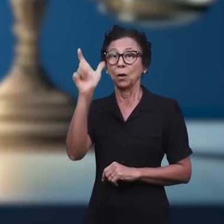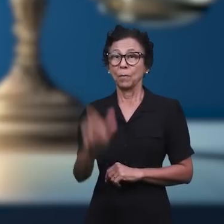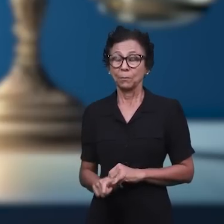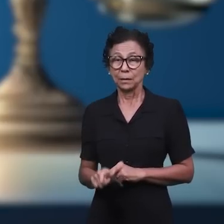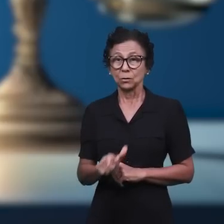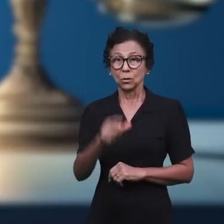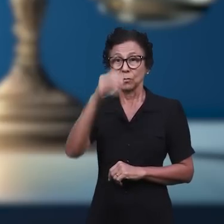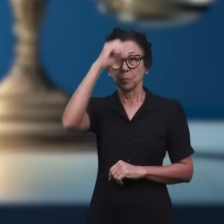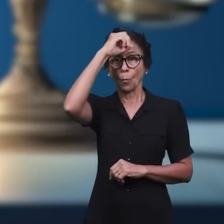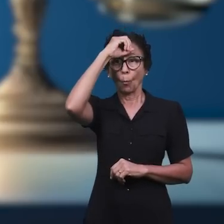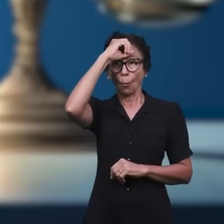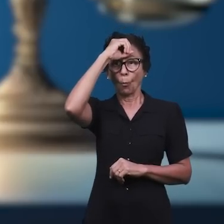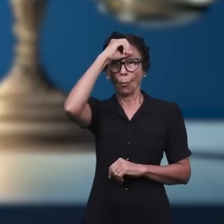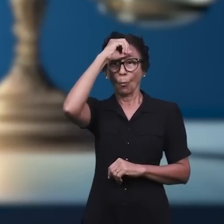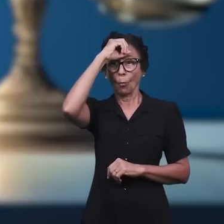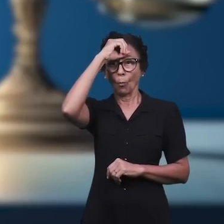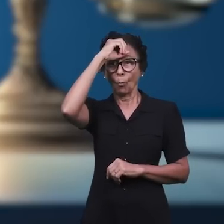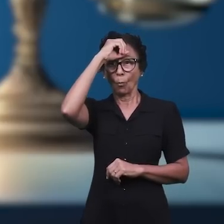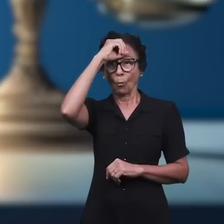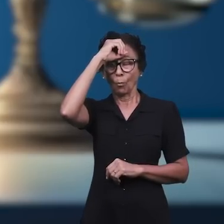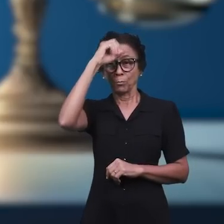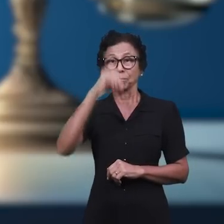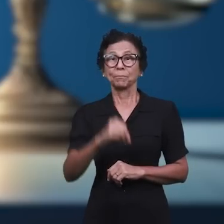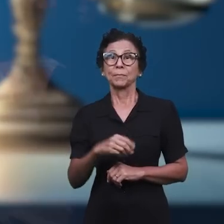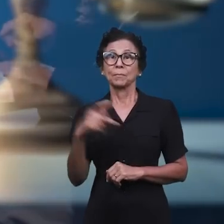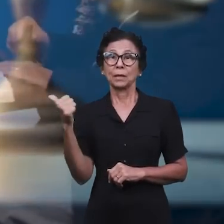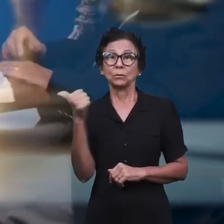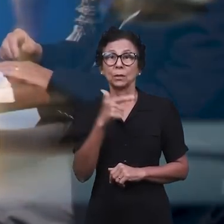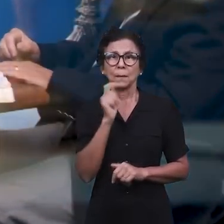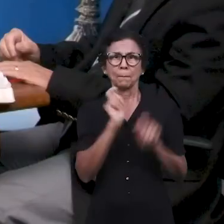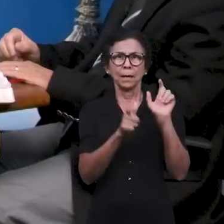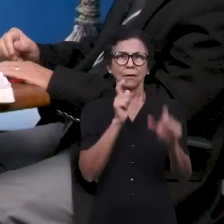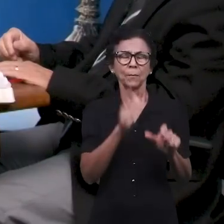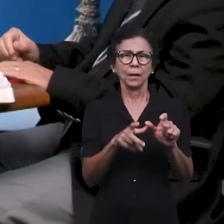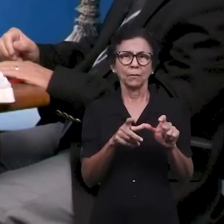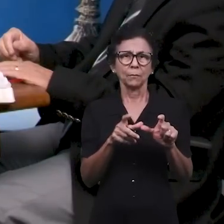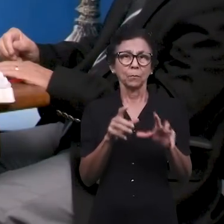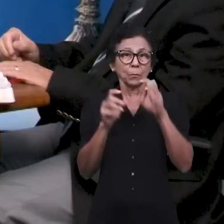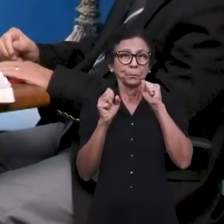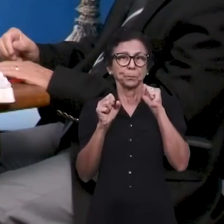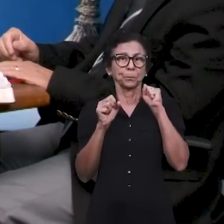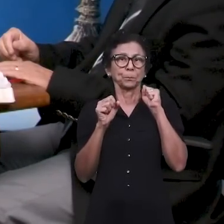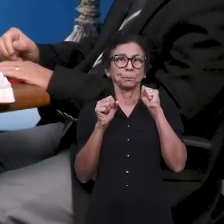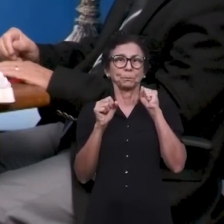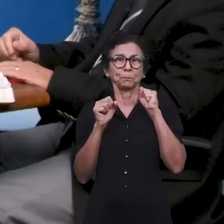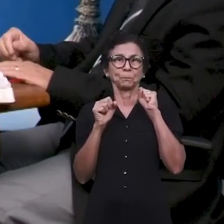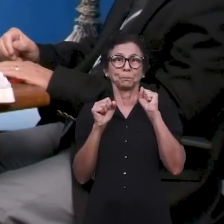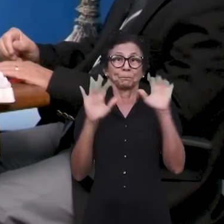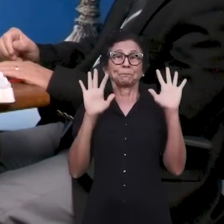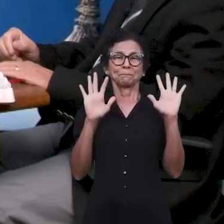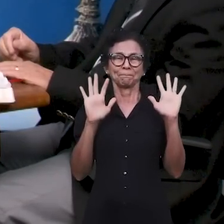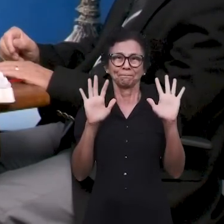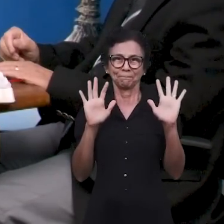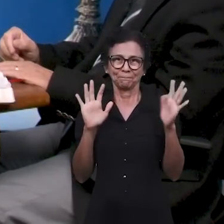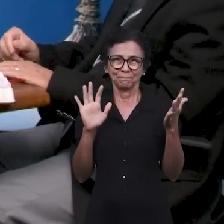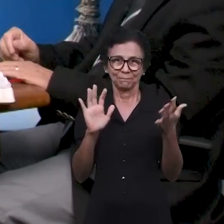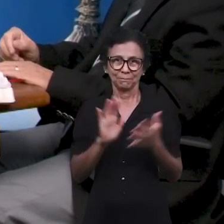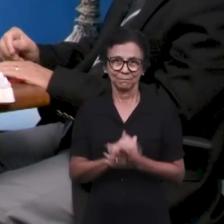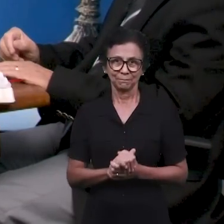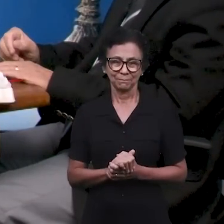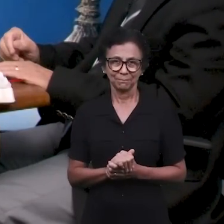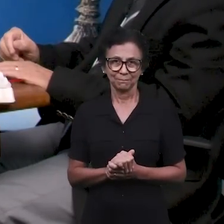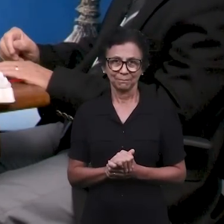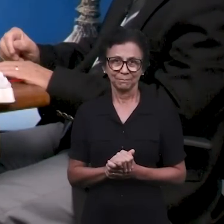né? Há maior esperança num tolo do que nesse precipitado. Exatamente. Interessante, né? Que texto. Olha